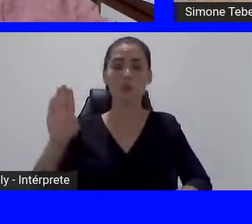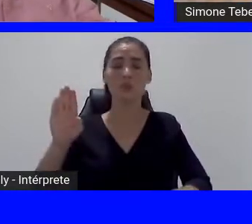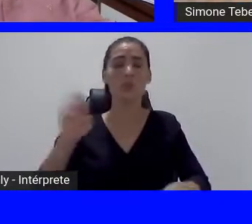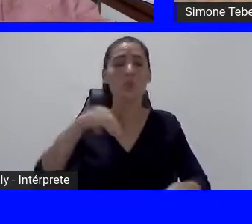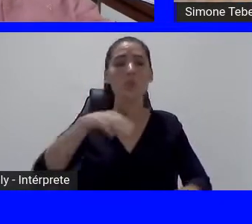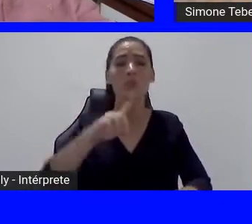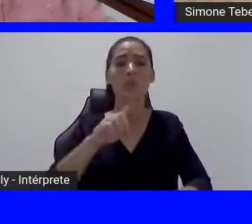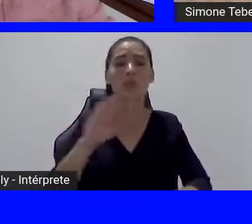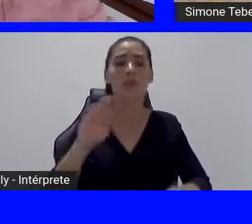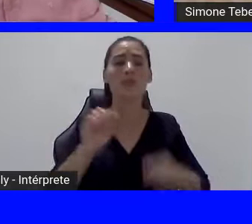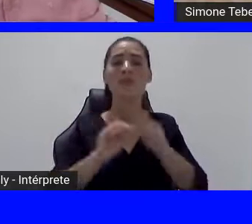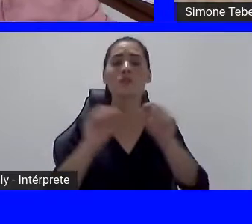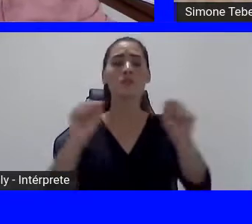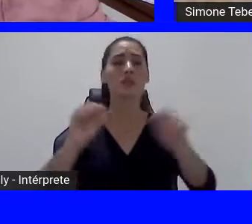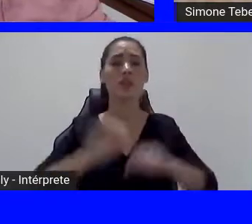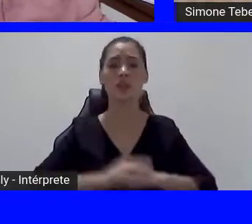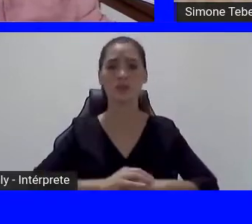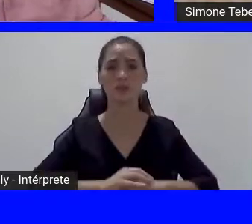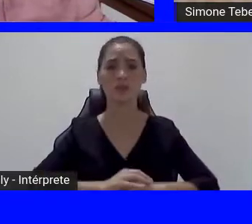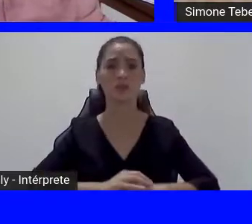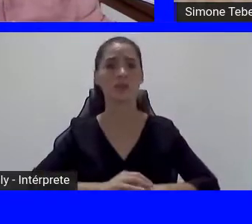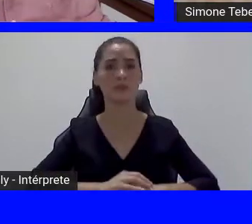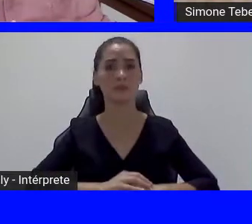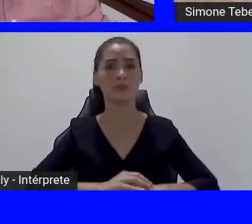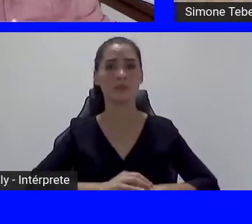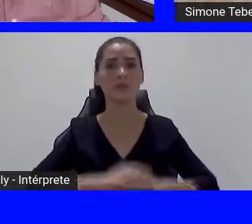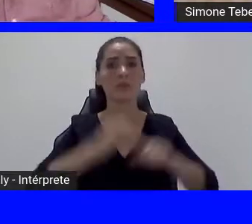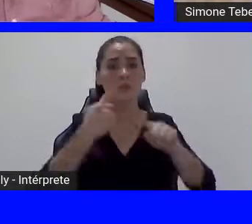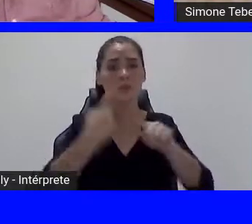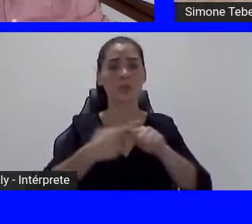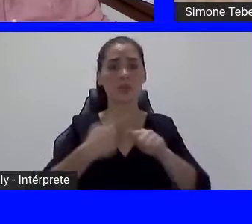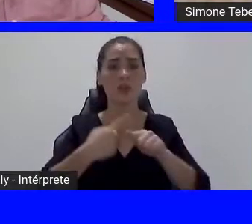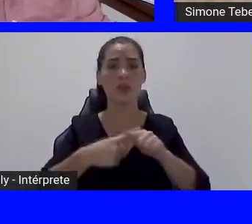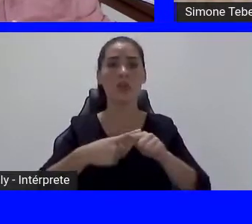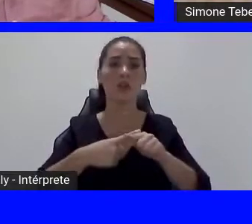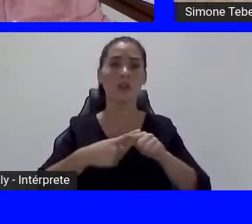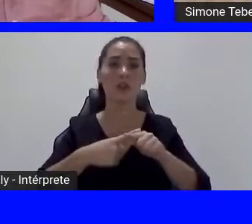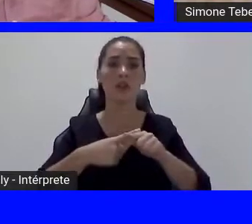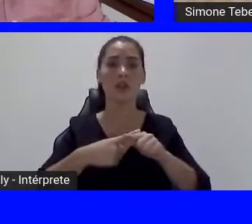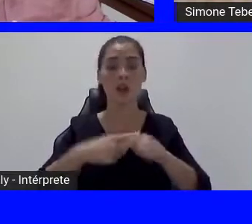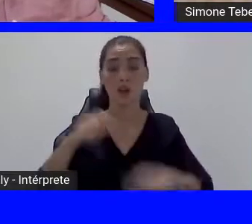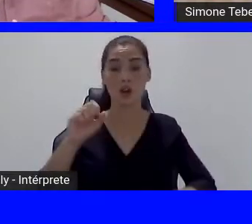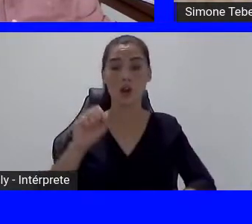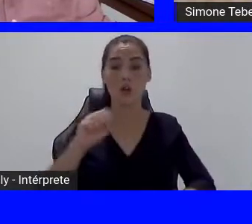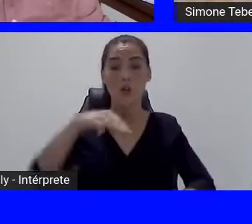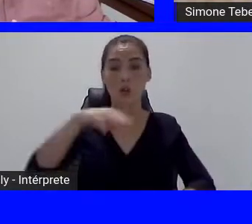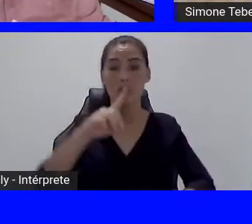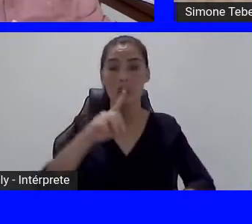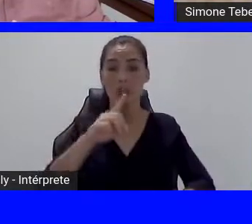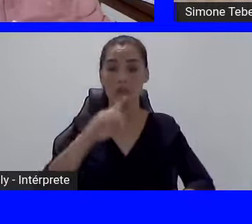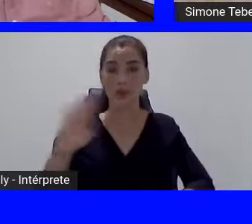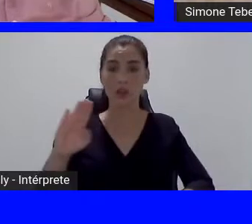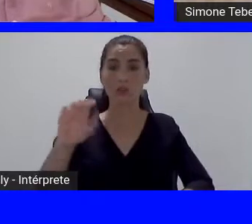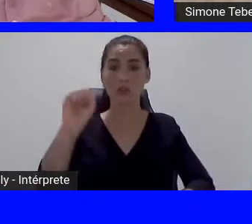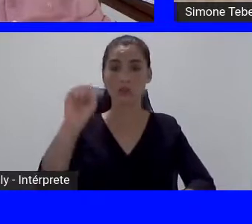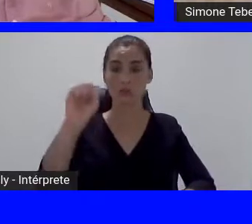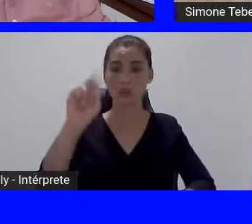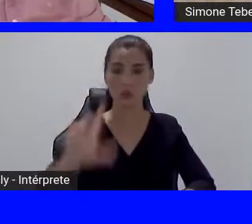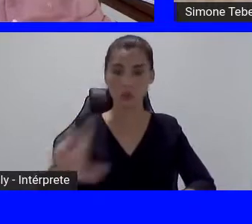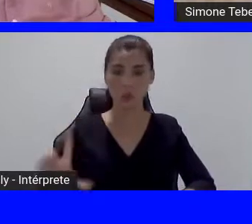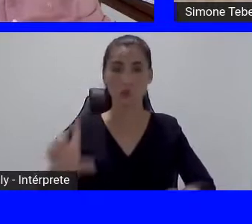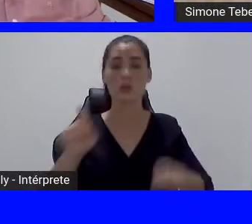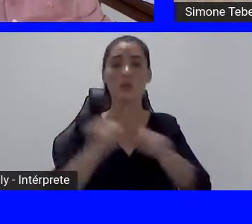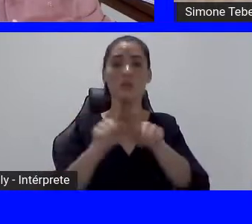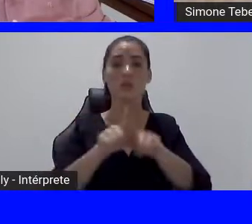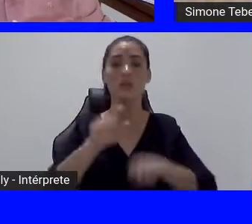e Nordeste tem uma tendência mais para ir para o ex-presidente e o do Sul e do Sudeste uma tendência, num primeiro momento, a ficar